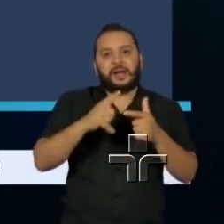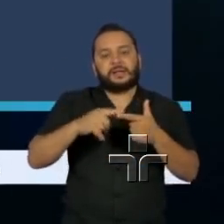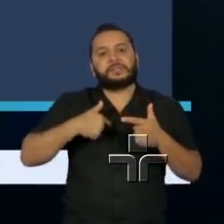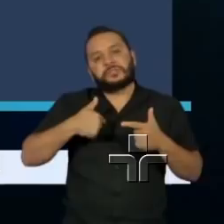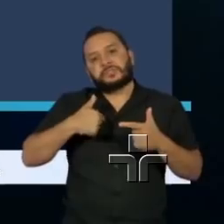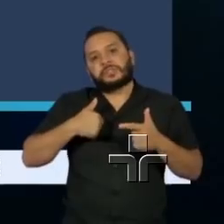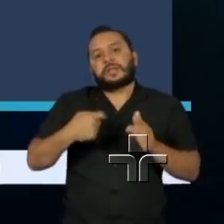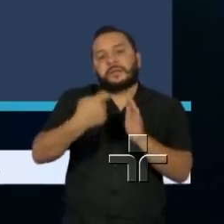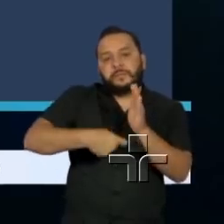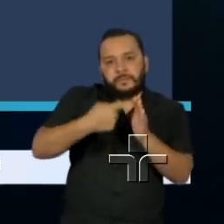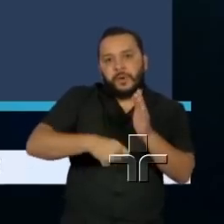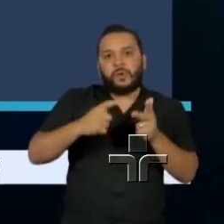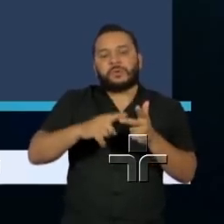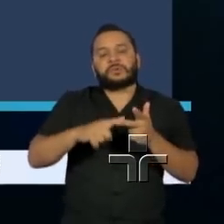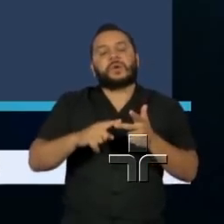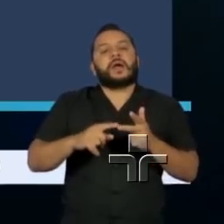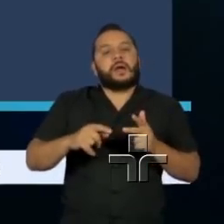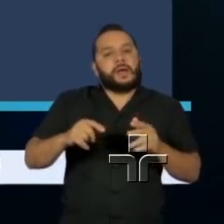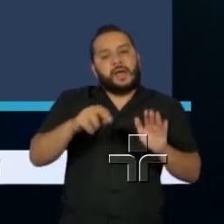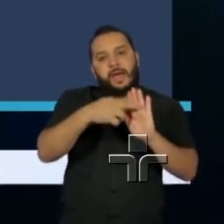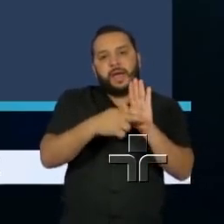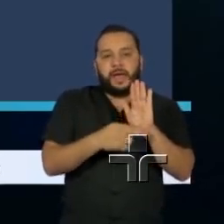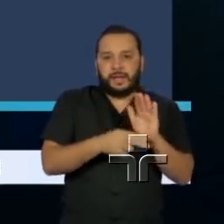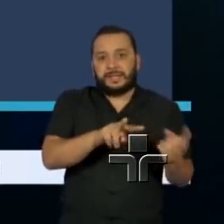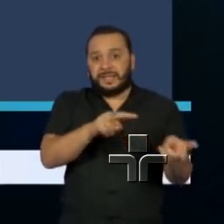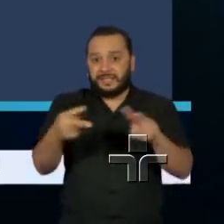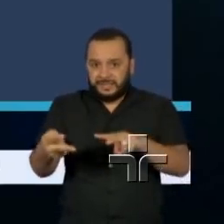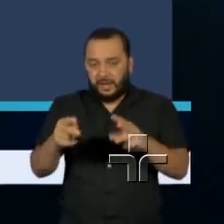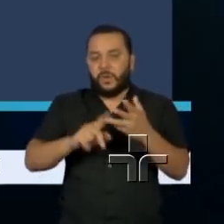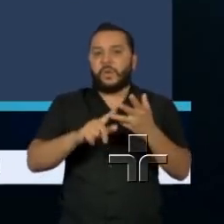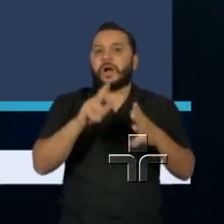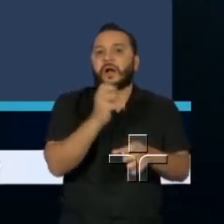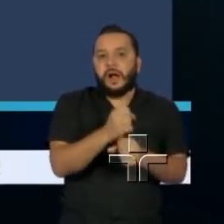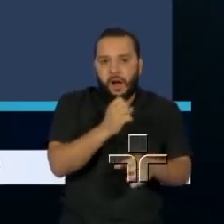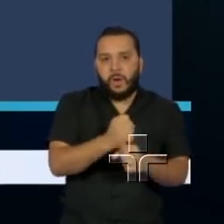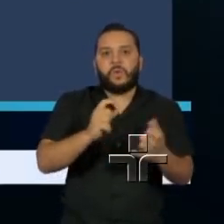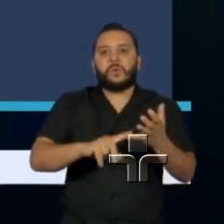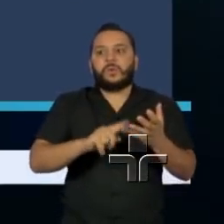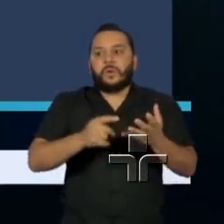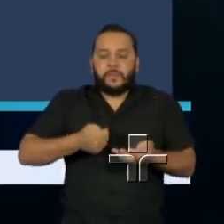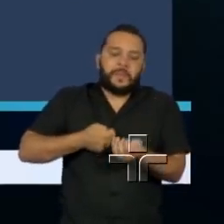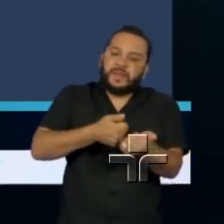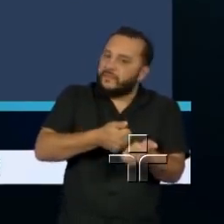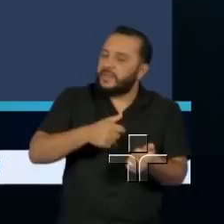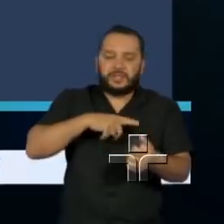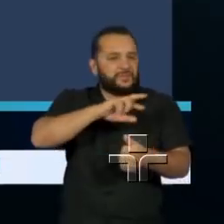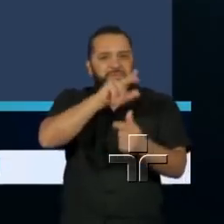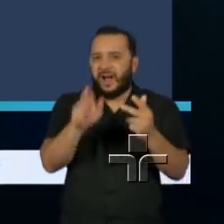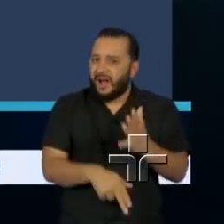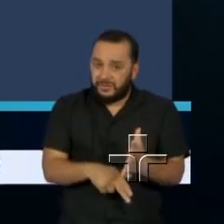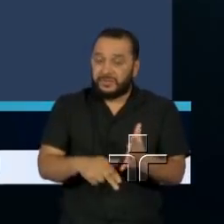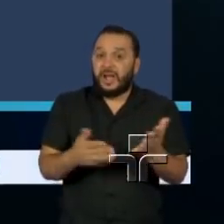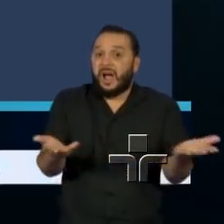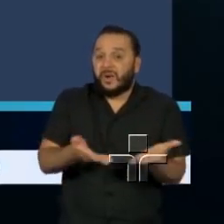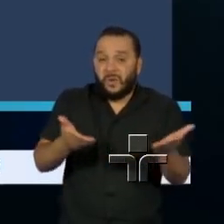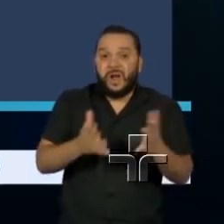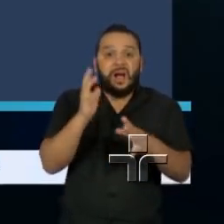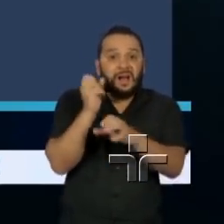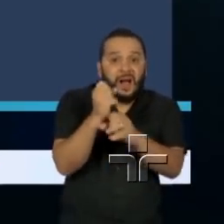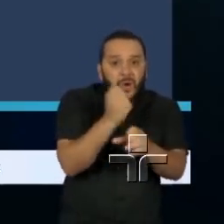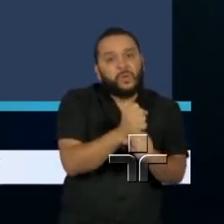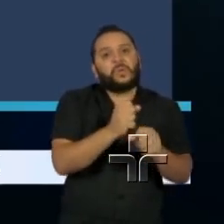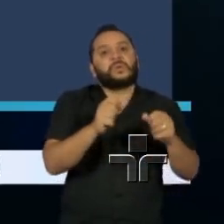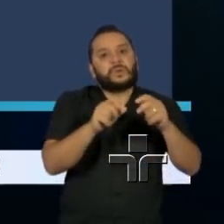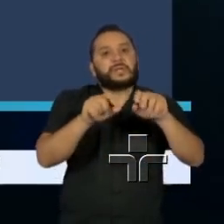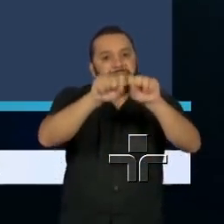regras de transição, regras de cálculo e de acumulação de benefícios, entre outras. Por isso, o sistema de cálculo precisa ser